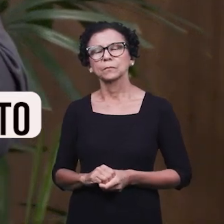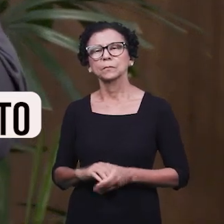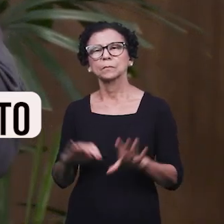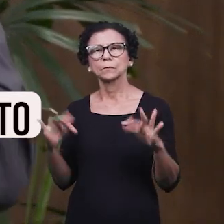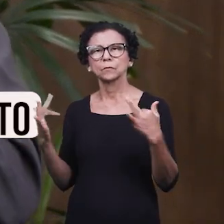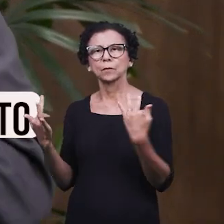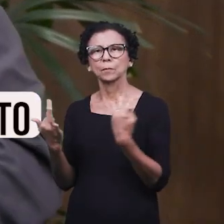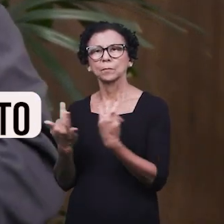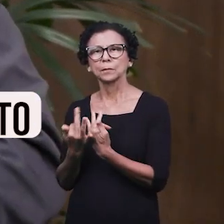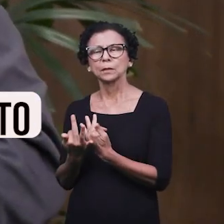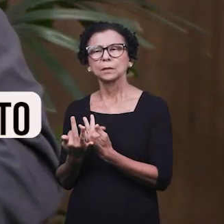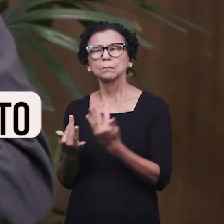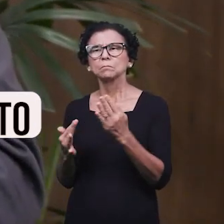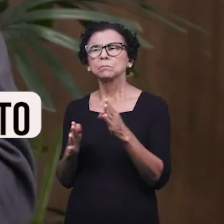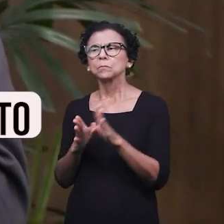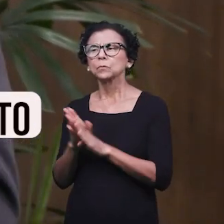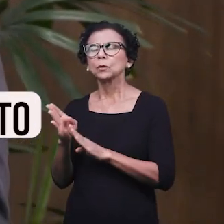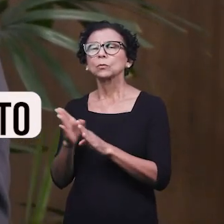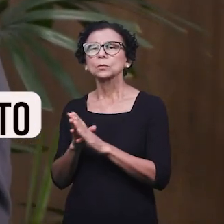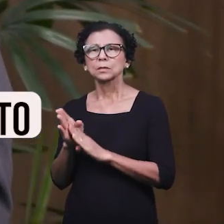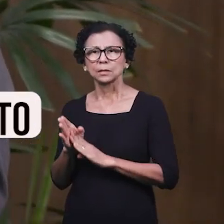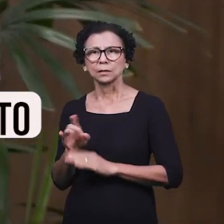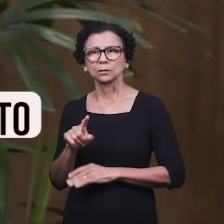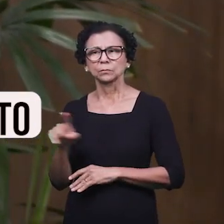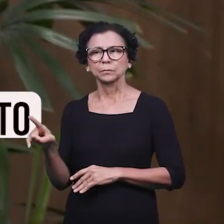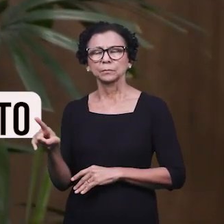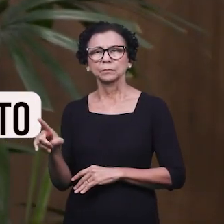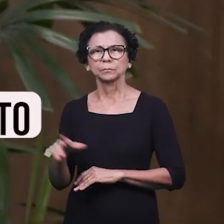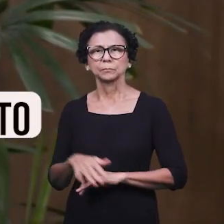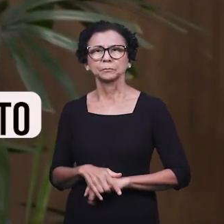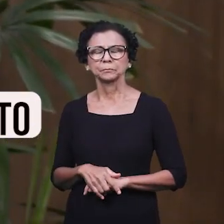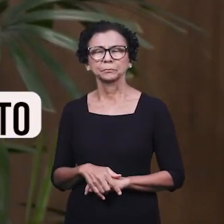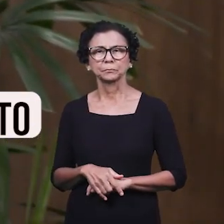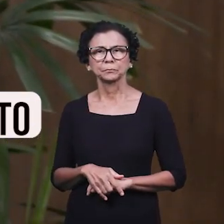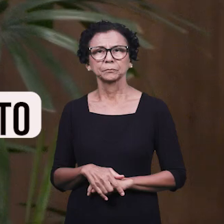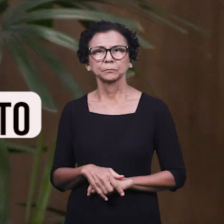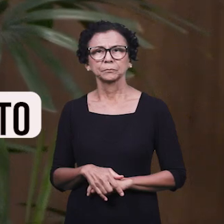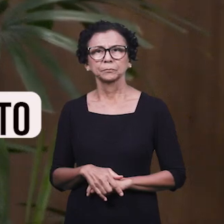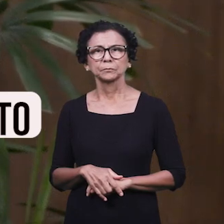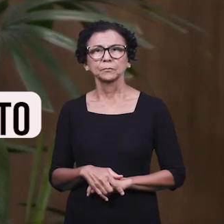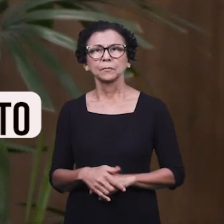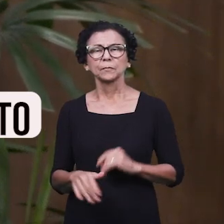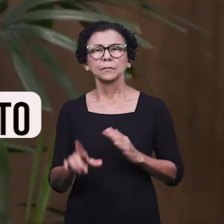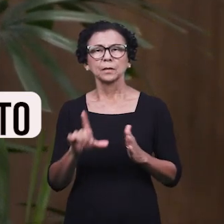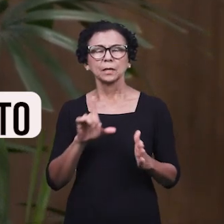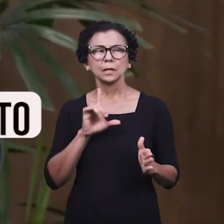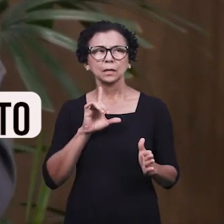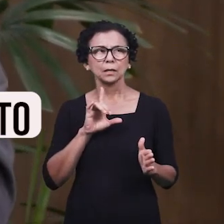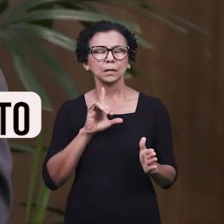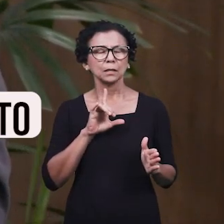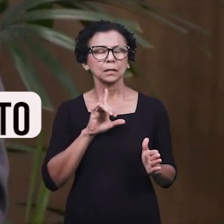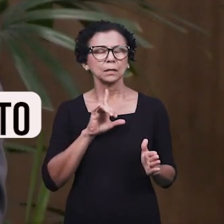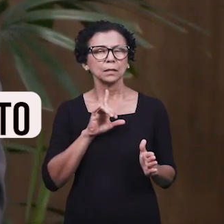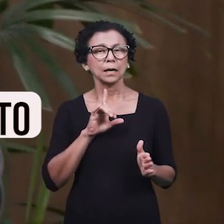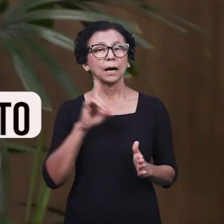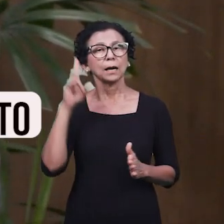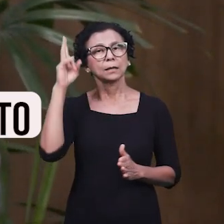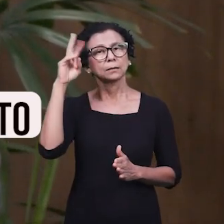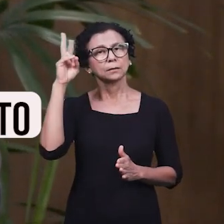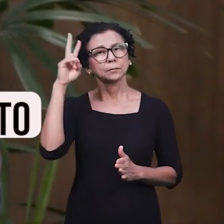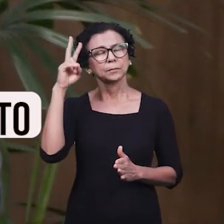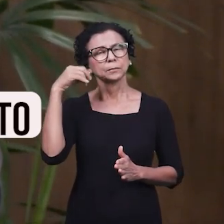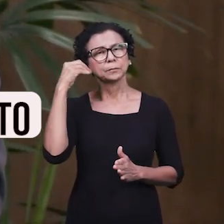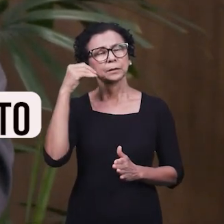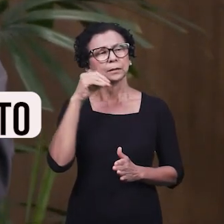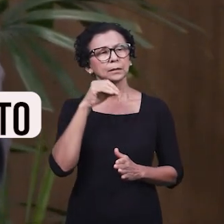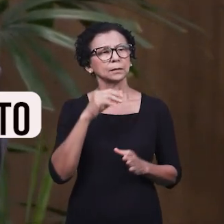priorizar o acompanhamento escolar da família? Antes de responder essa pergunta, eu lembrei de uma experiência que uma vez você me